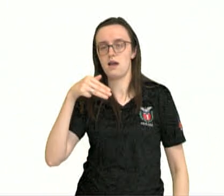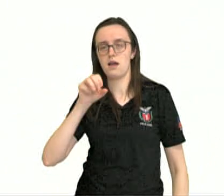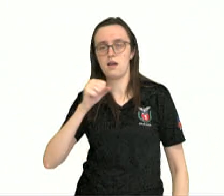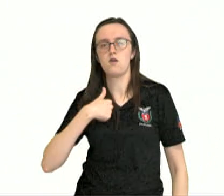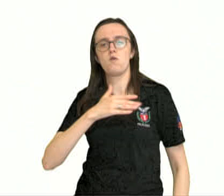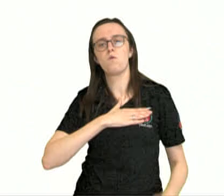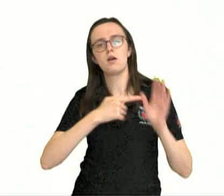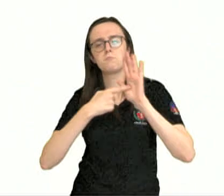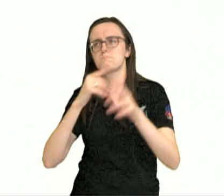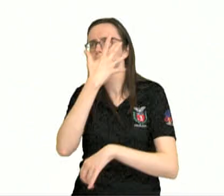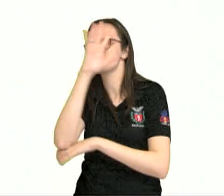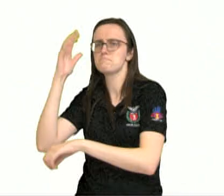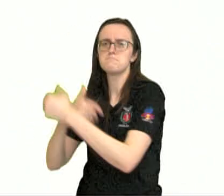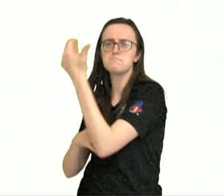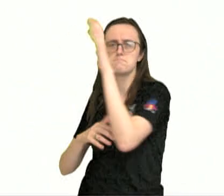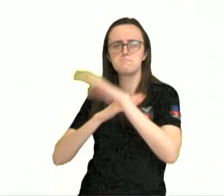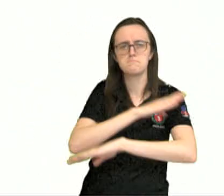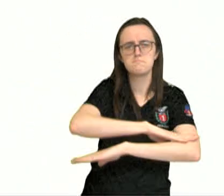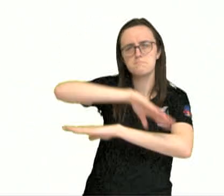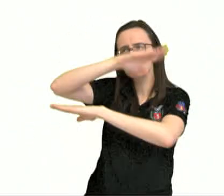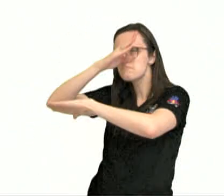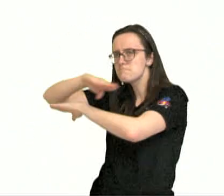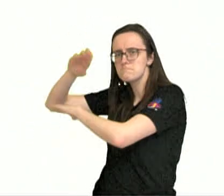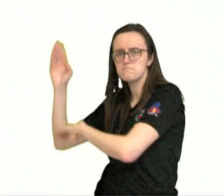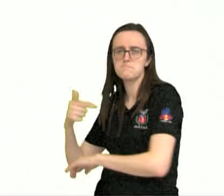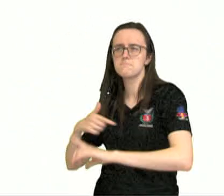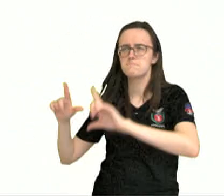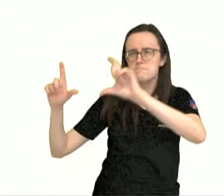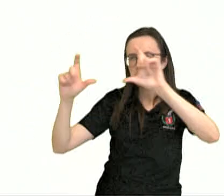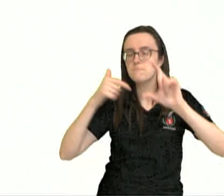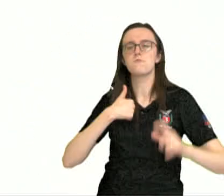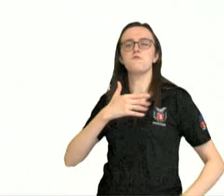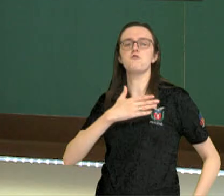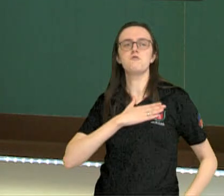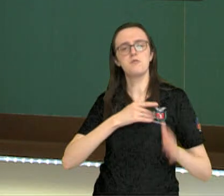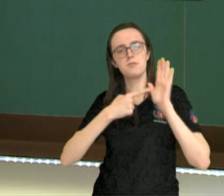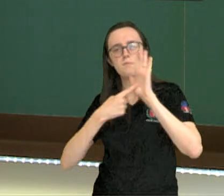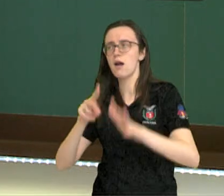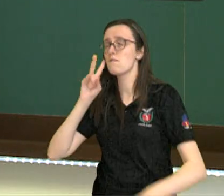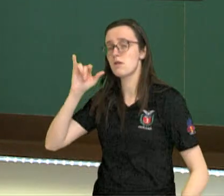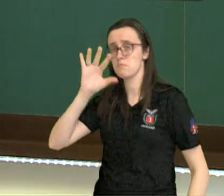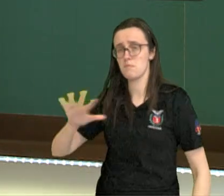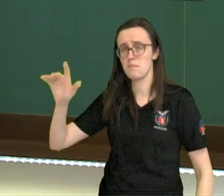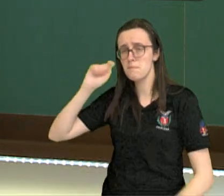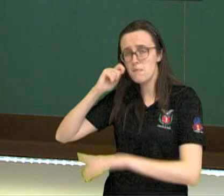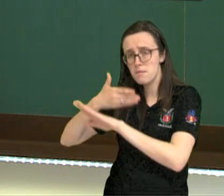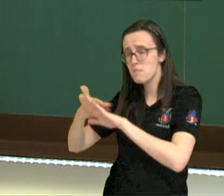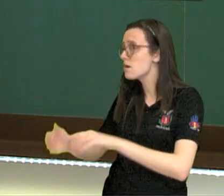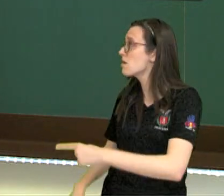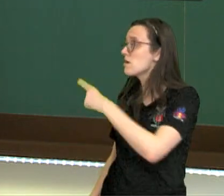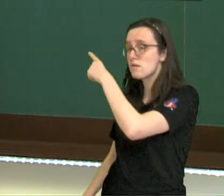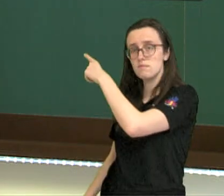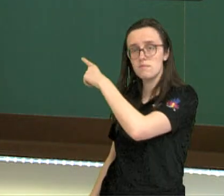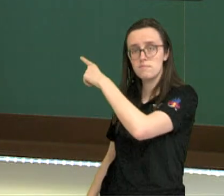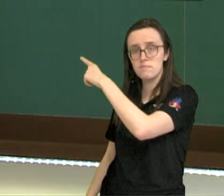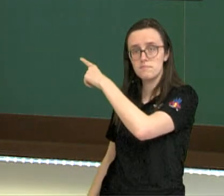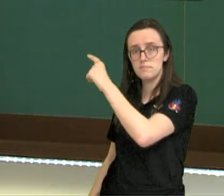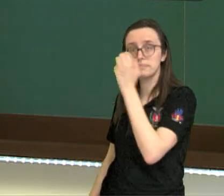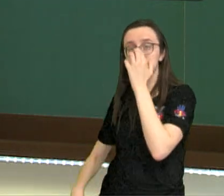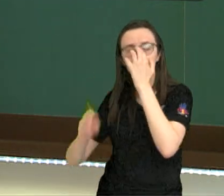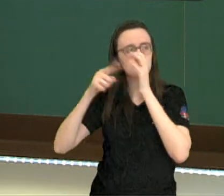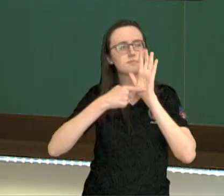nós temos uma paisagem tadinha aonde nós temos uma representação da